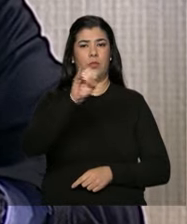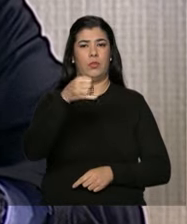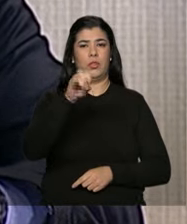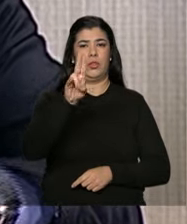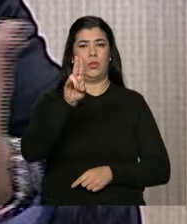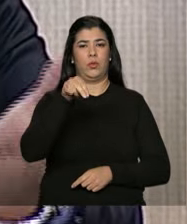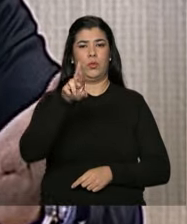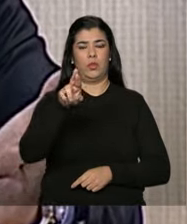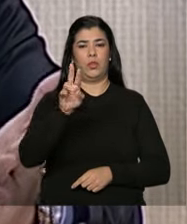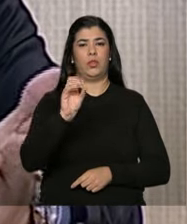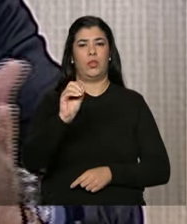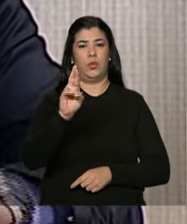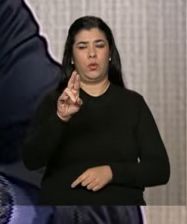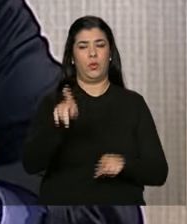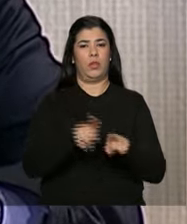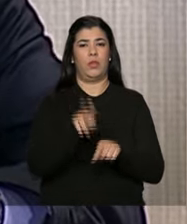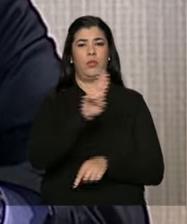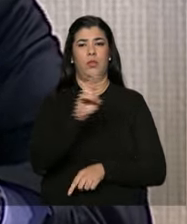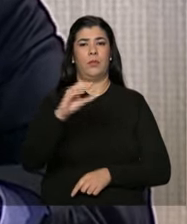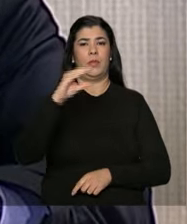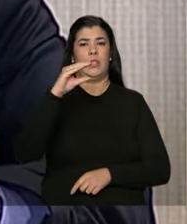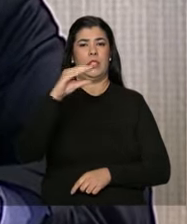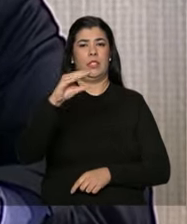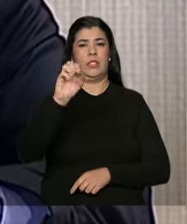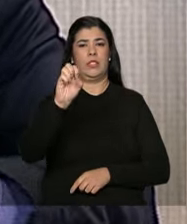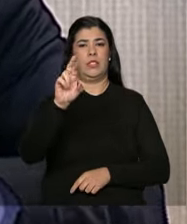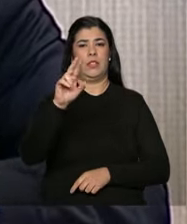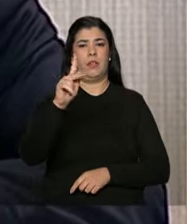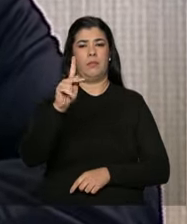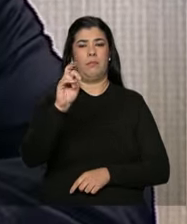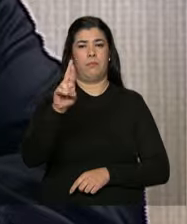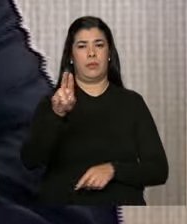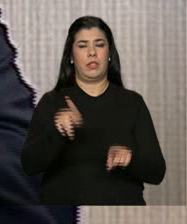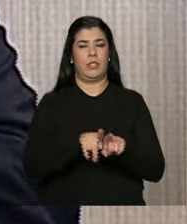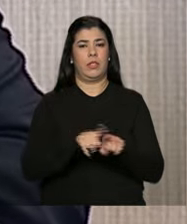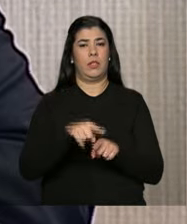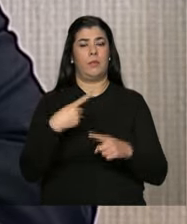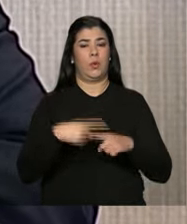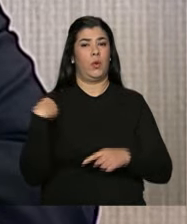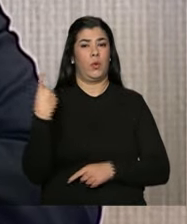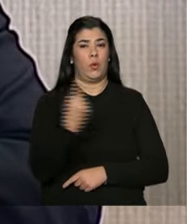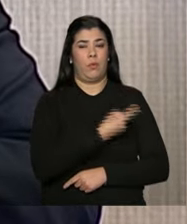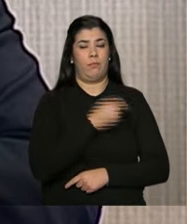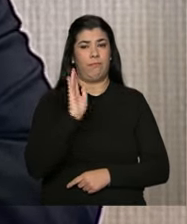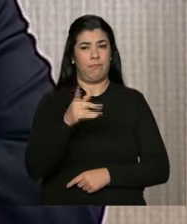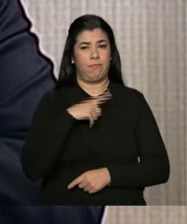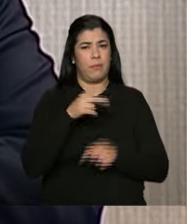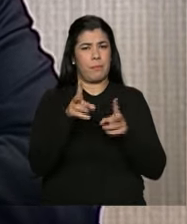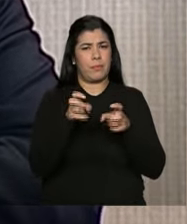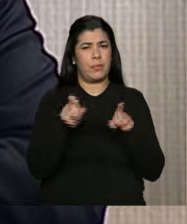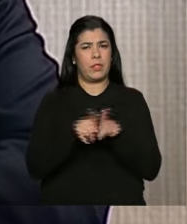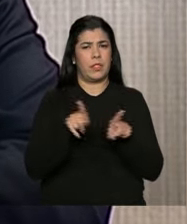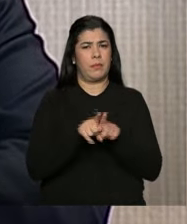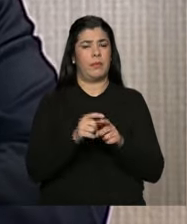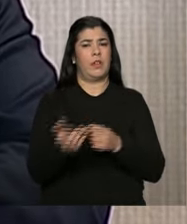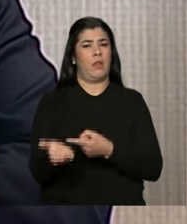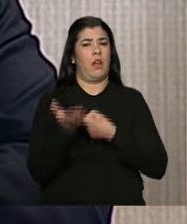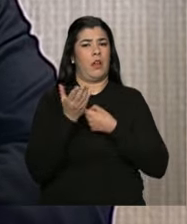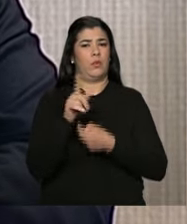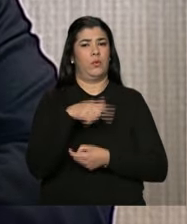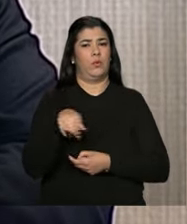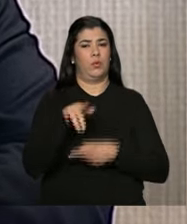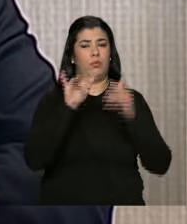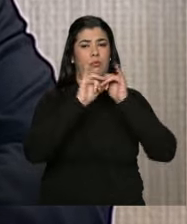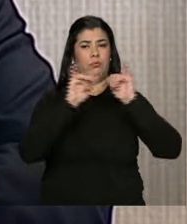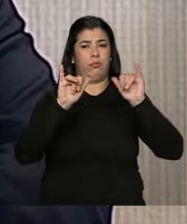agradecer a Cepir, é a nossa parceira no plano, eh, porque nós já vimos identificando e a partir da ajuda também desses